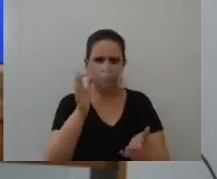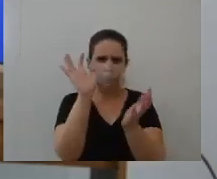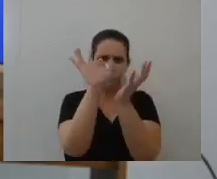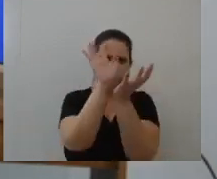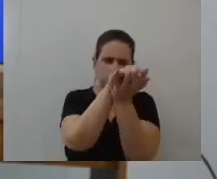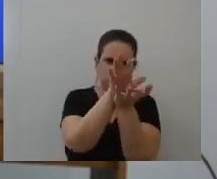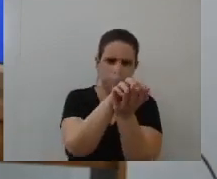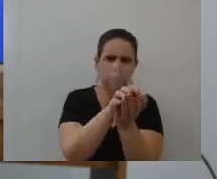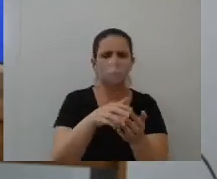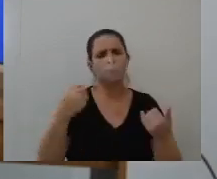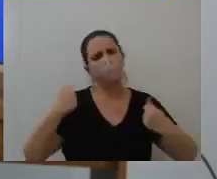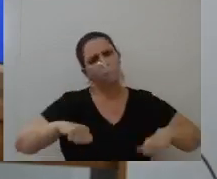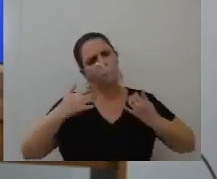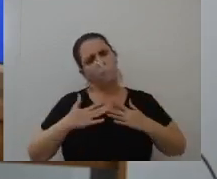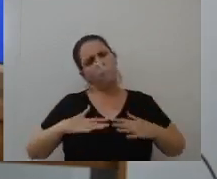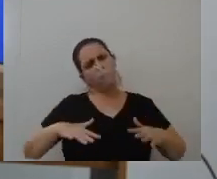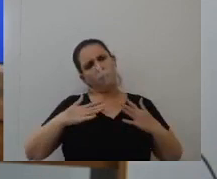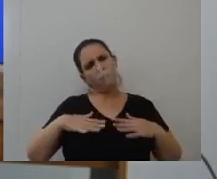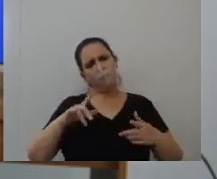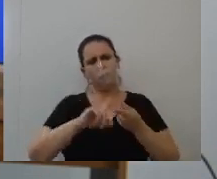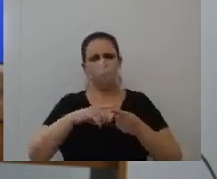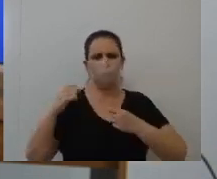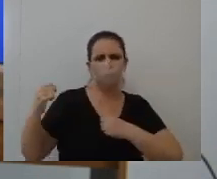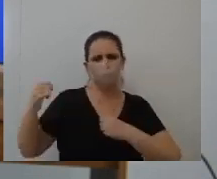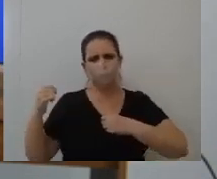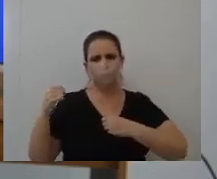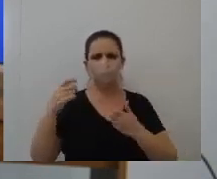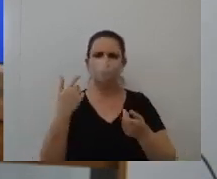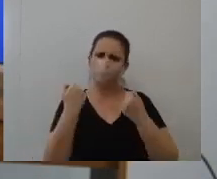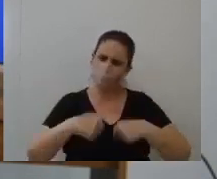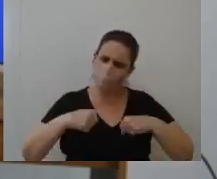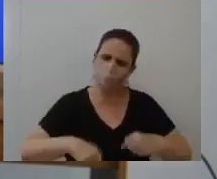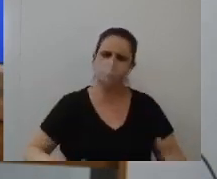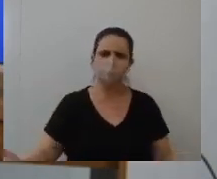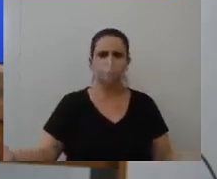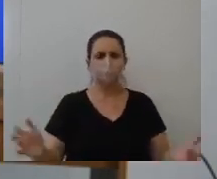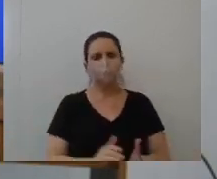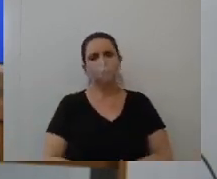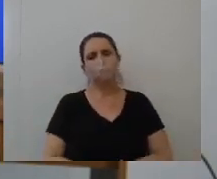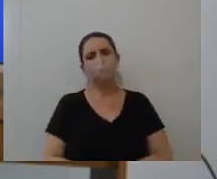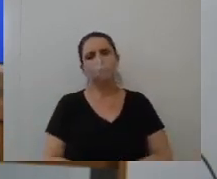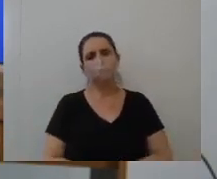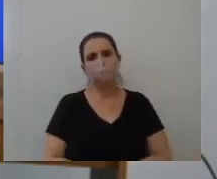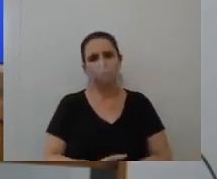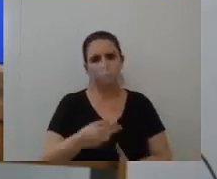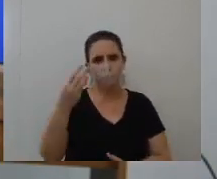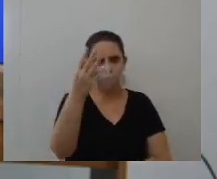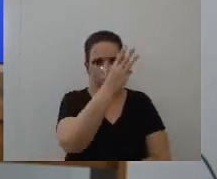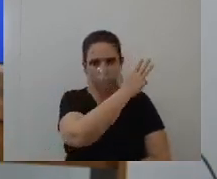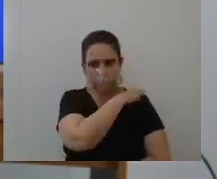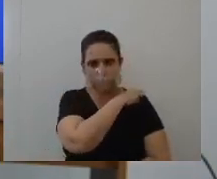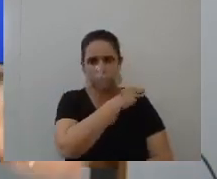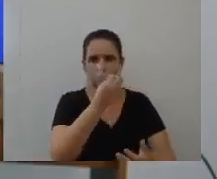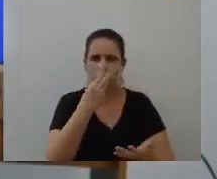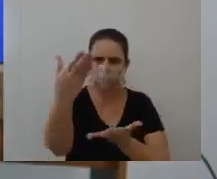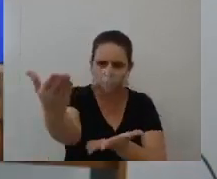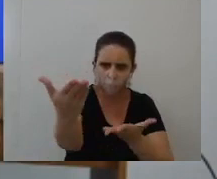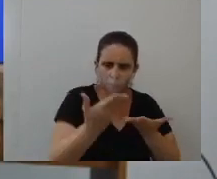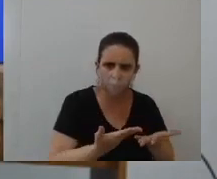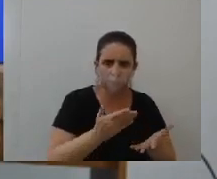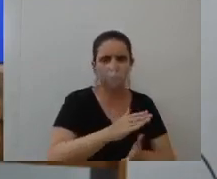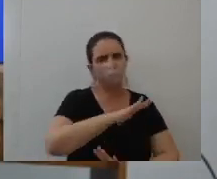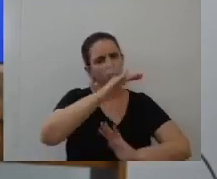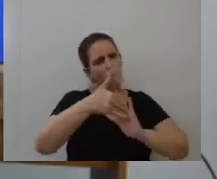tem que ter um momento, gente, pra gente relaxar também, pra gente dançar, pra gente... Não é não? A gente enlouquece. Terceiro ano do ensino médio, sejam muito bem-vindos,